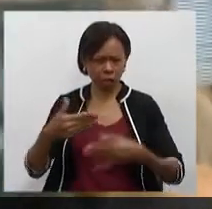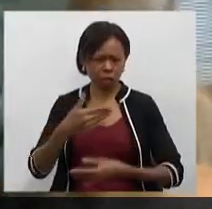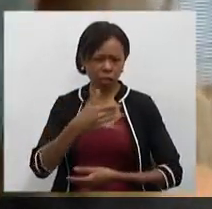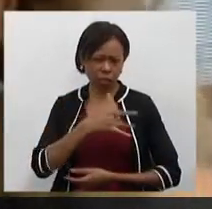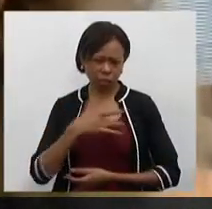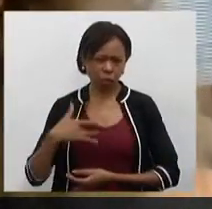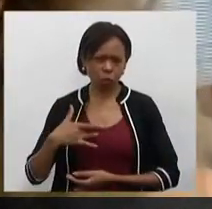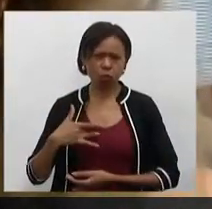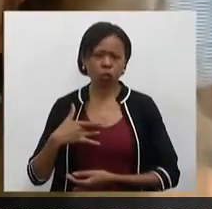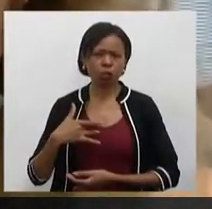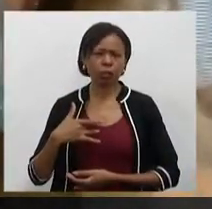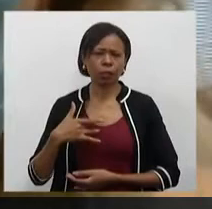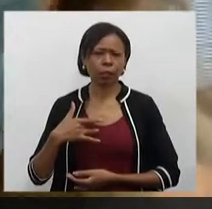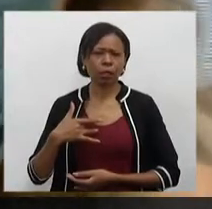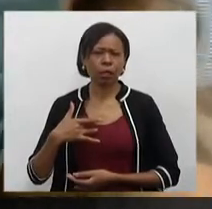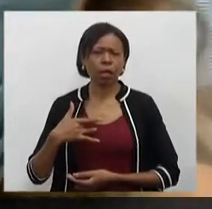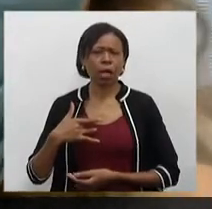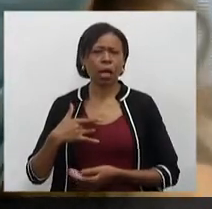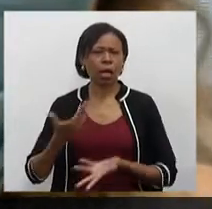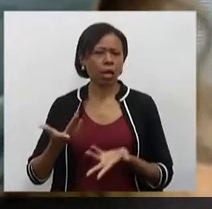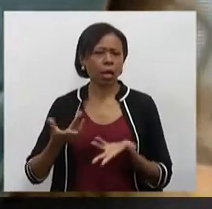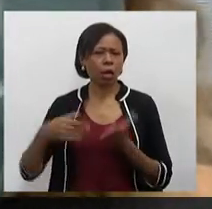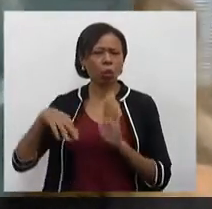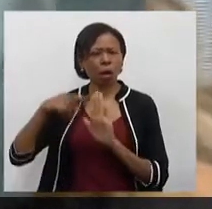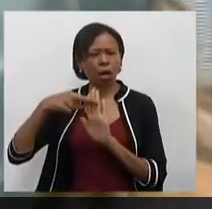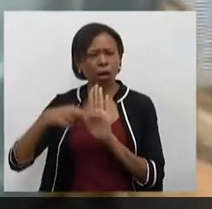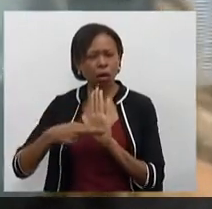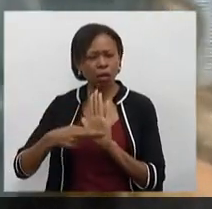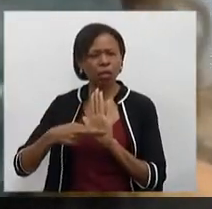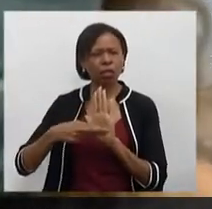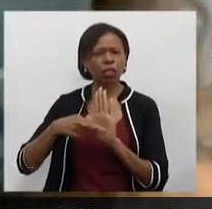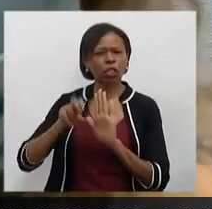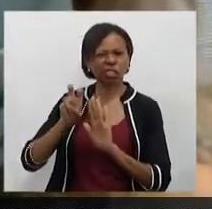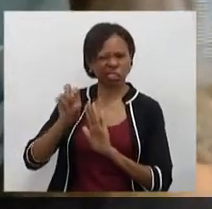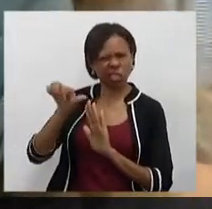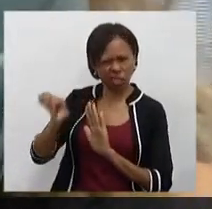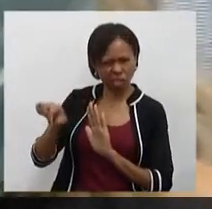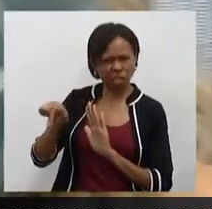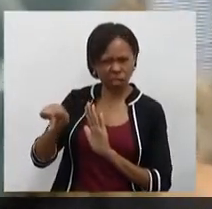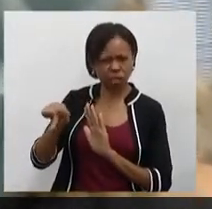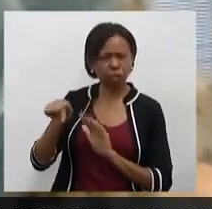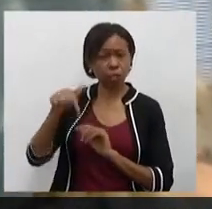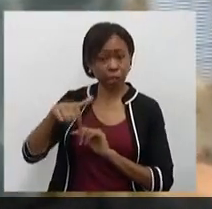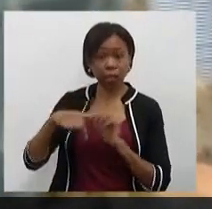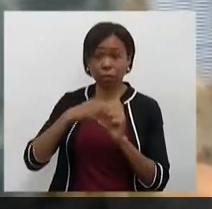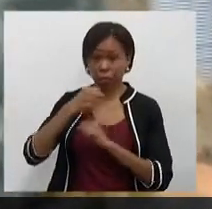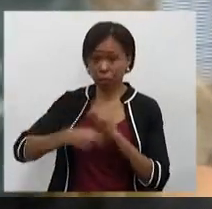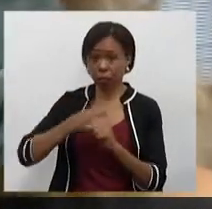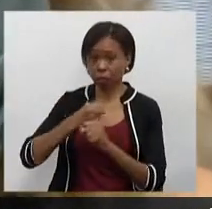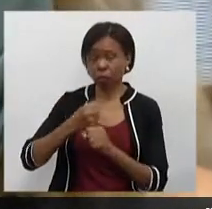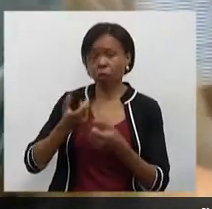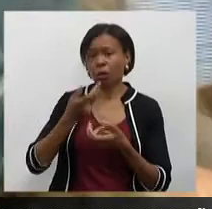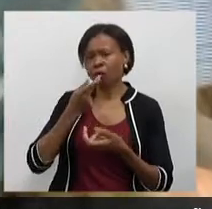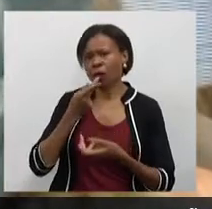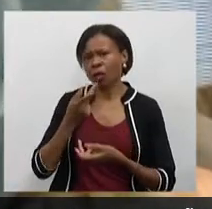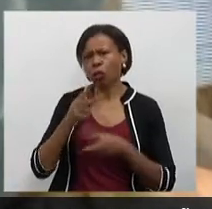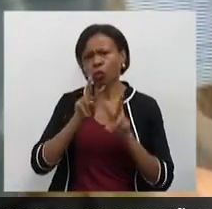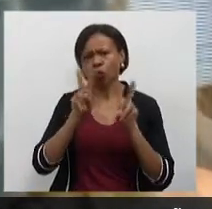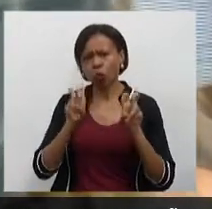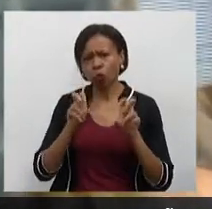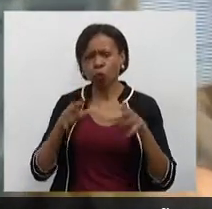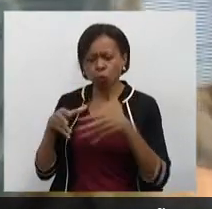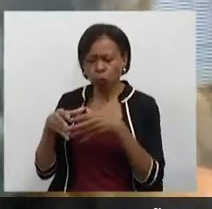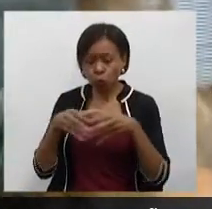467, né, desse ano ainda, que fala um pouco dos grupos aí de comorbidade que deverão